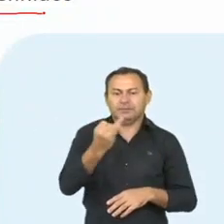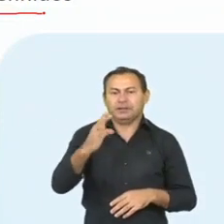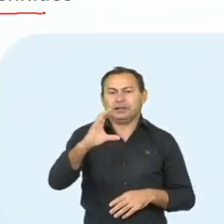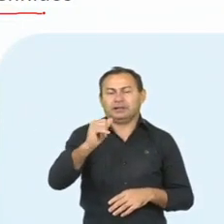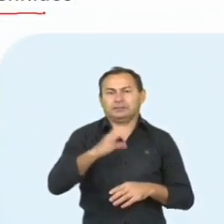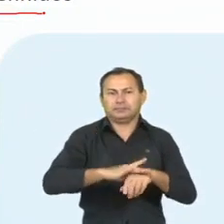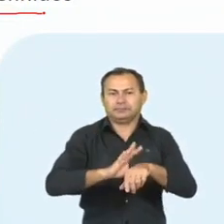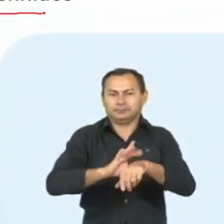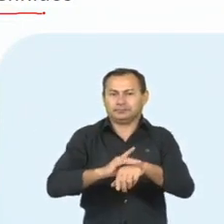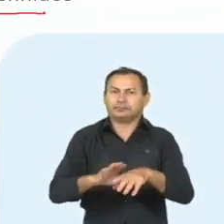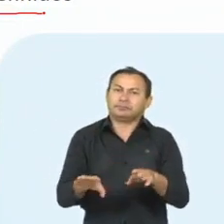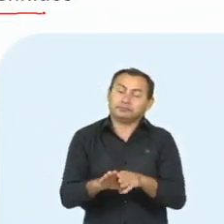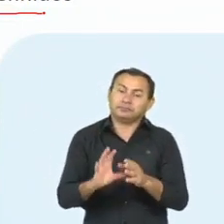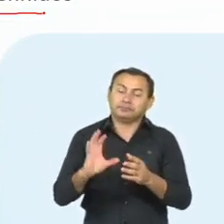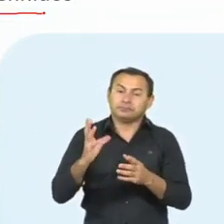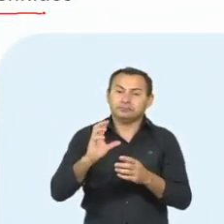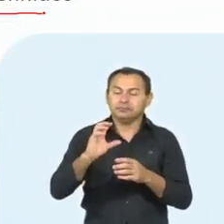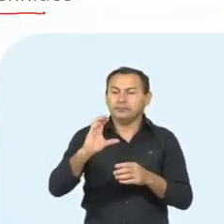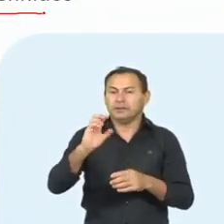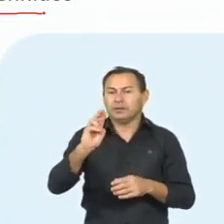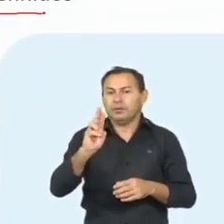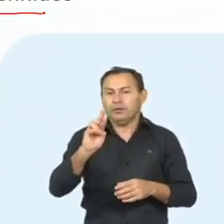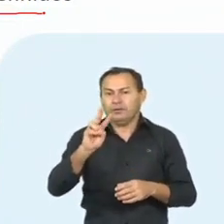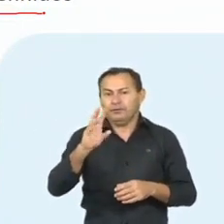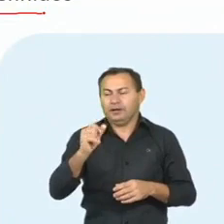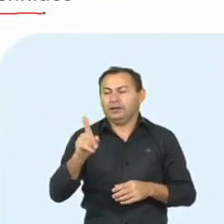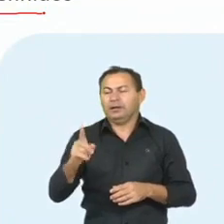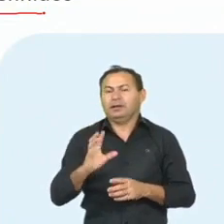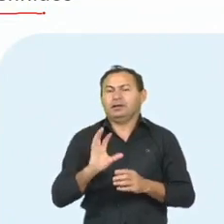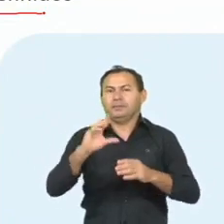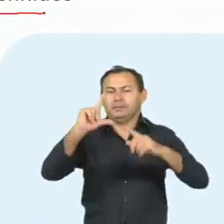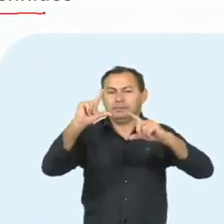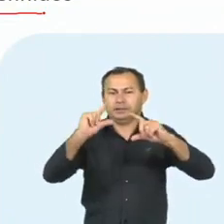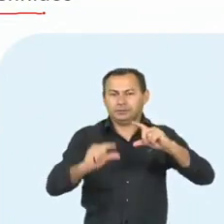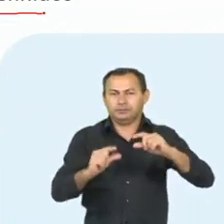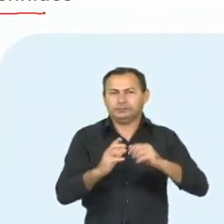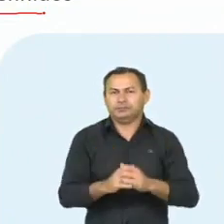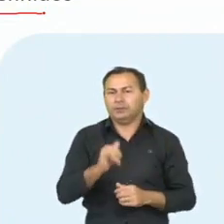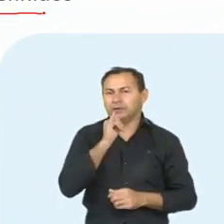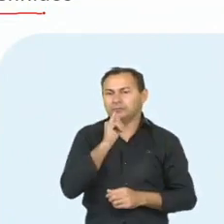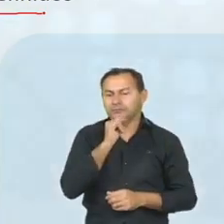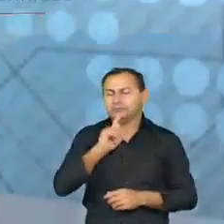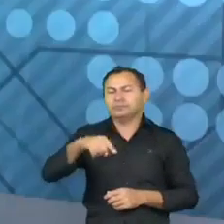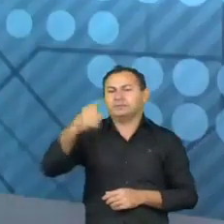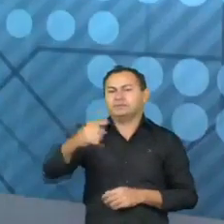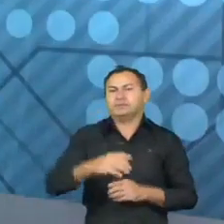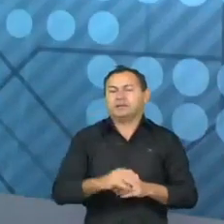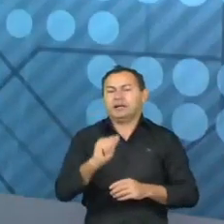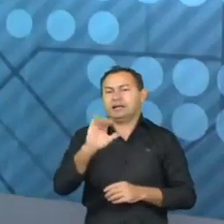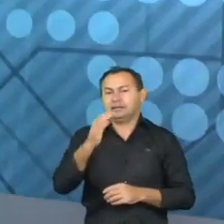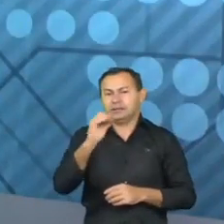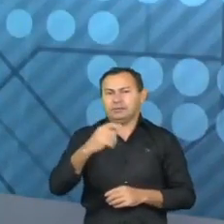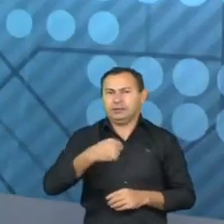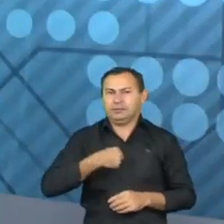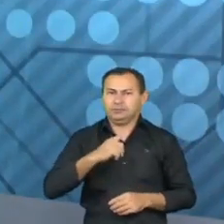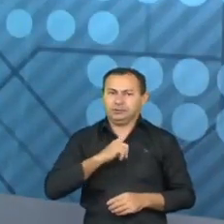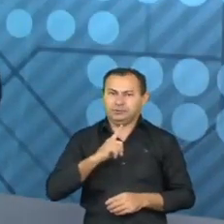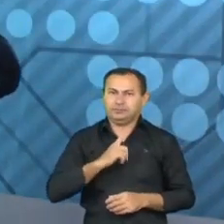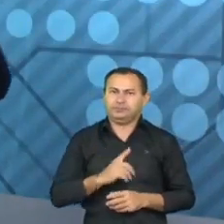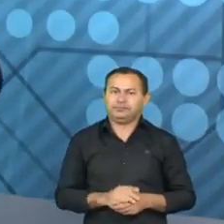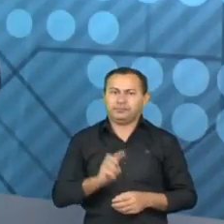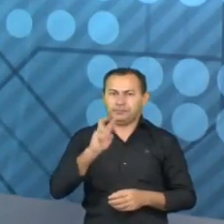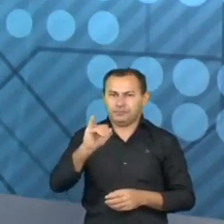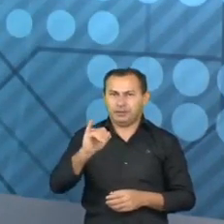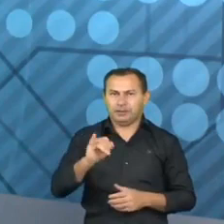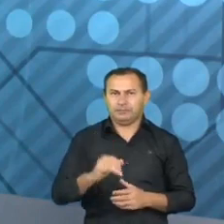dessa doença e se a curva dela, ela abaixou, por exemplo, depois de uma ação que eu tive. Então, se a gente levar